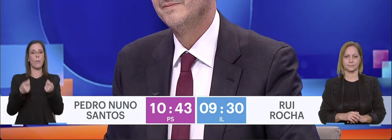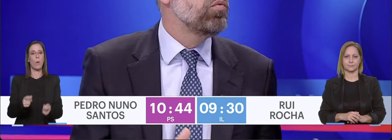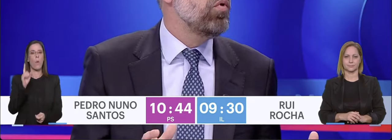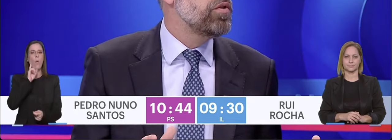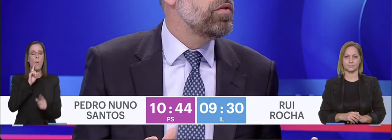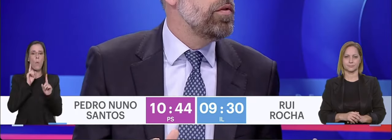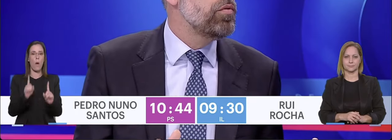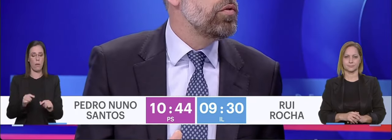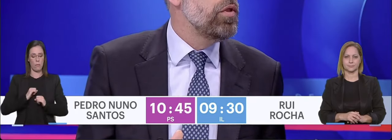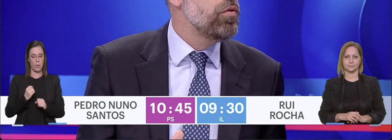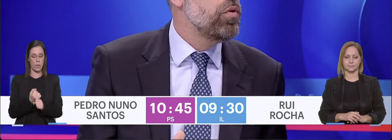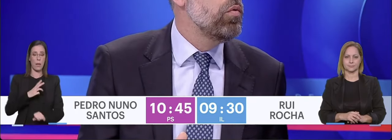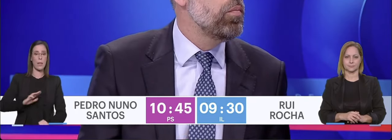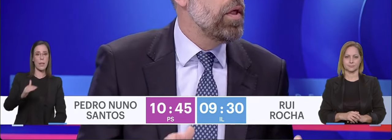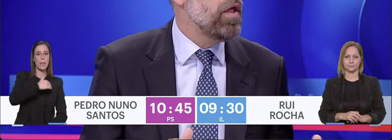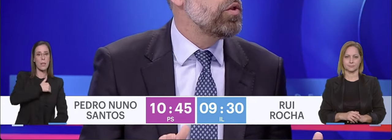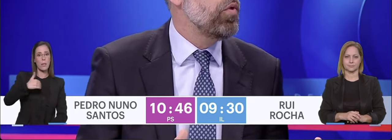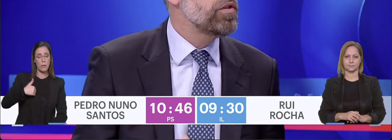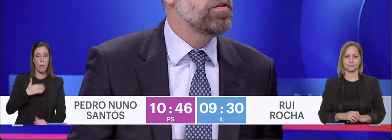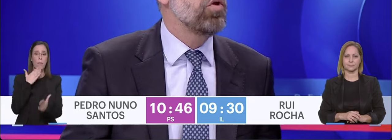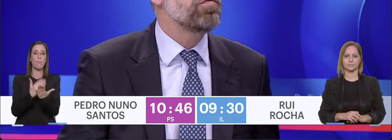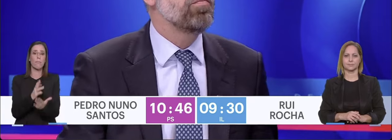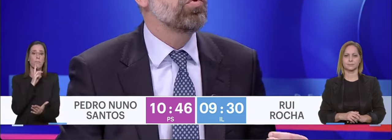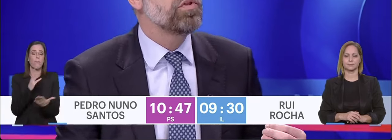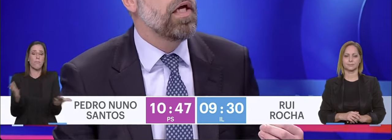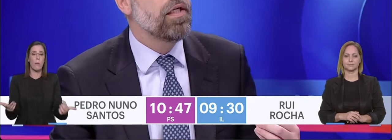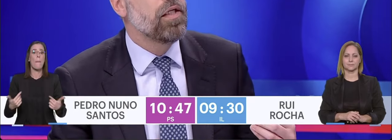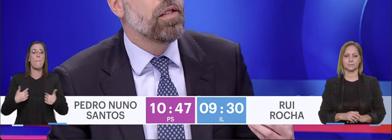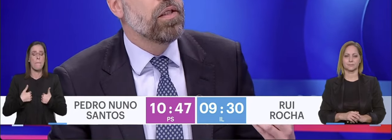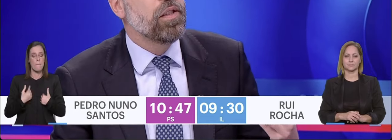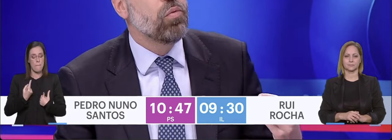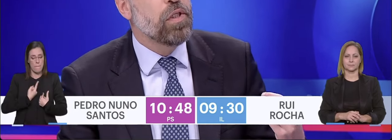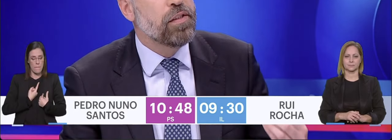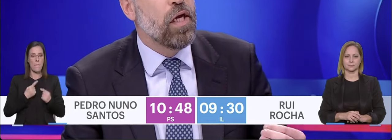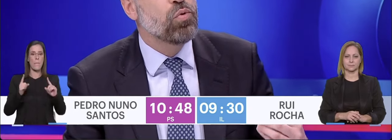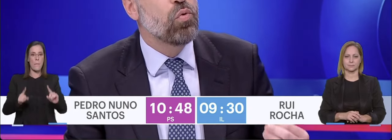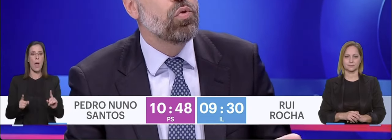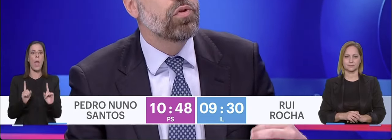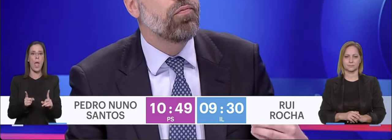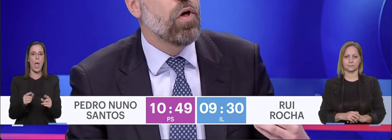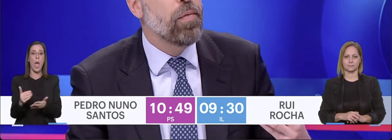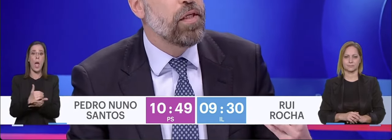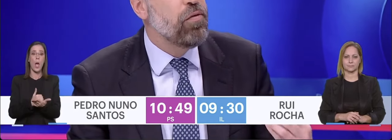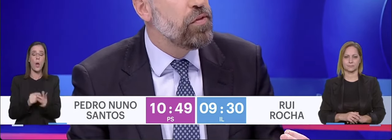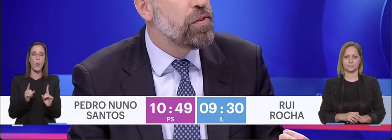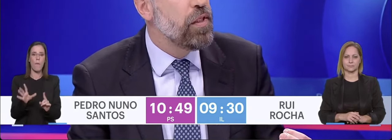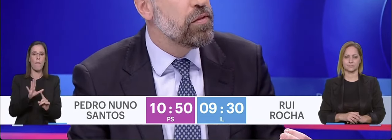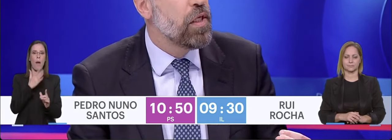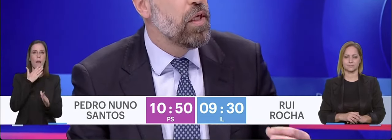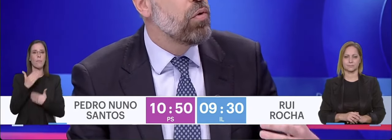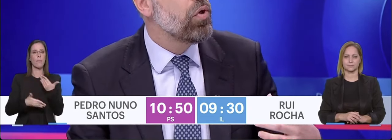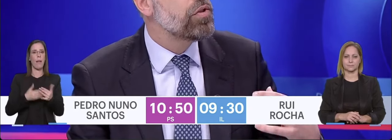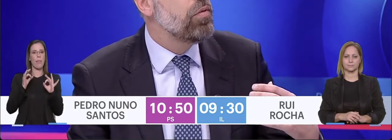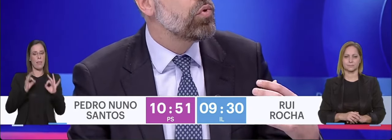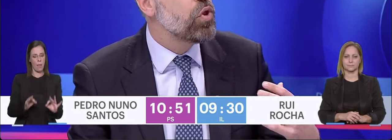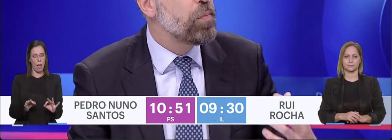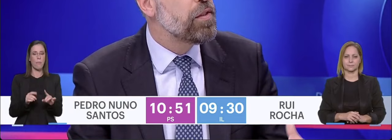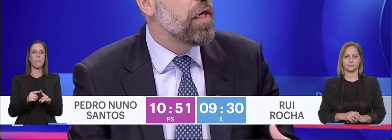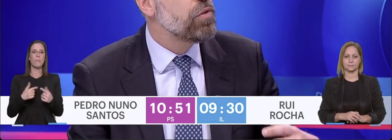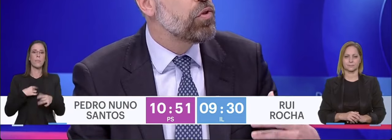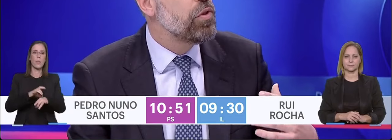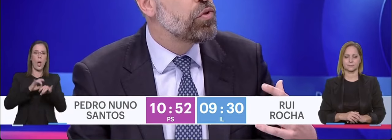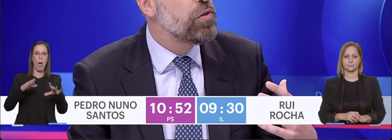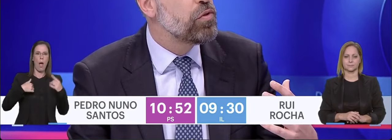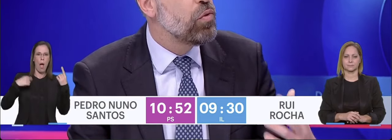qualidade do nosso serviço Nacional de saúde para dar resposta nós devemos usar utilizar os recursos de forma eficiente nós temos